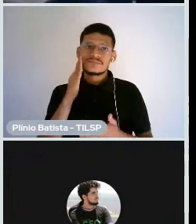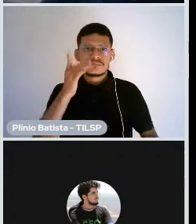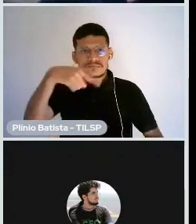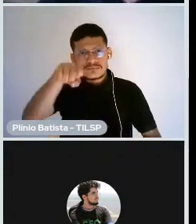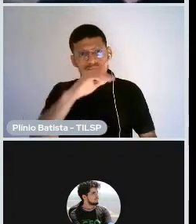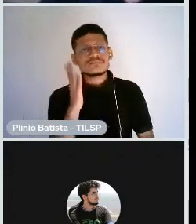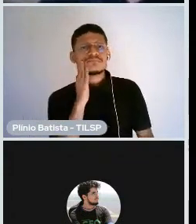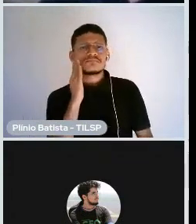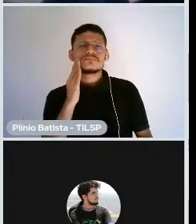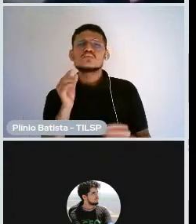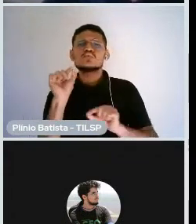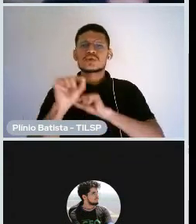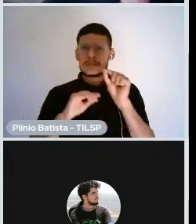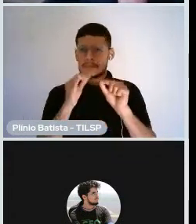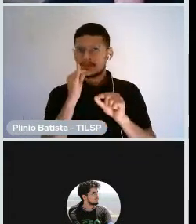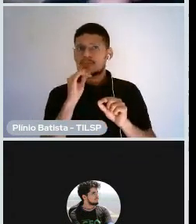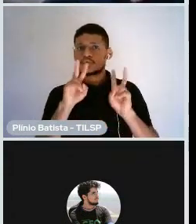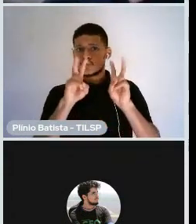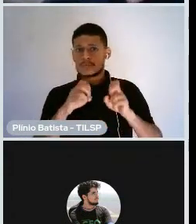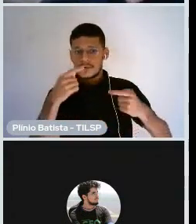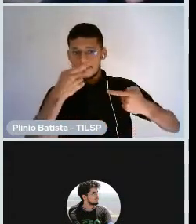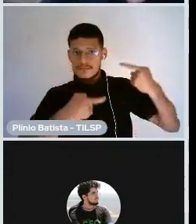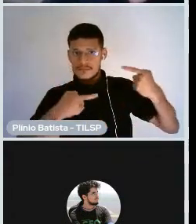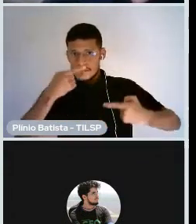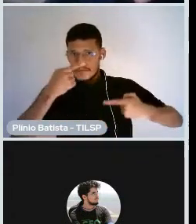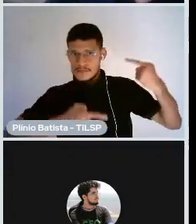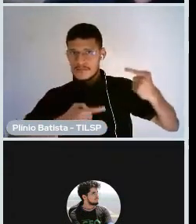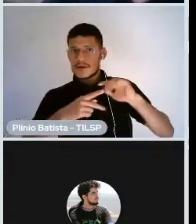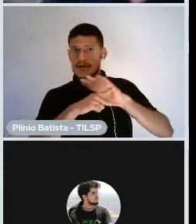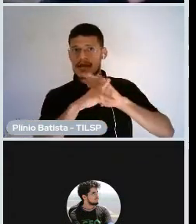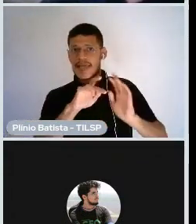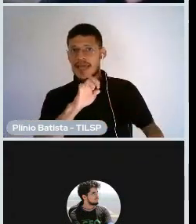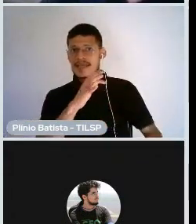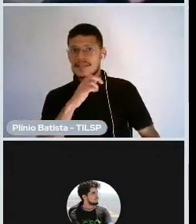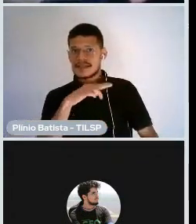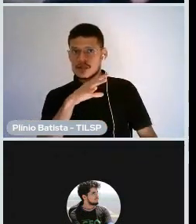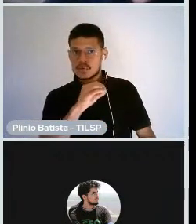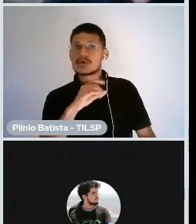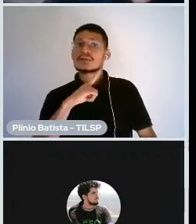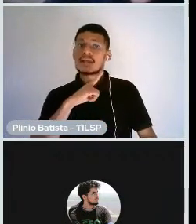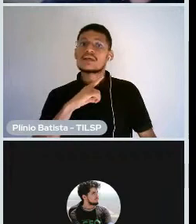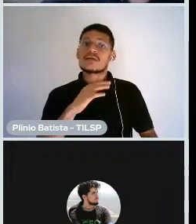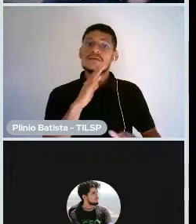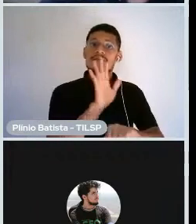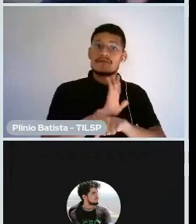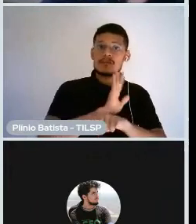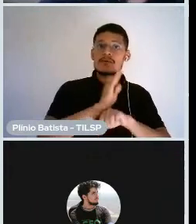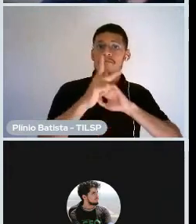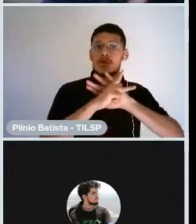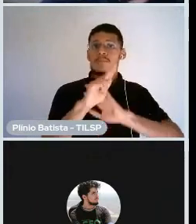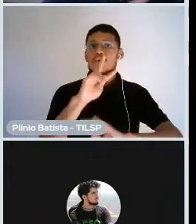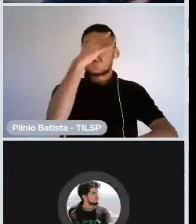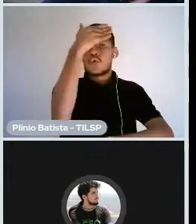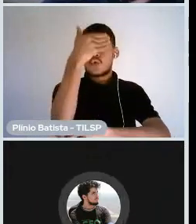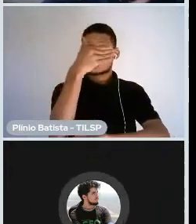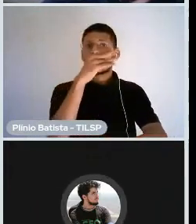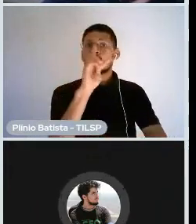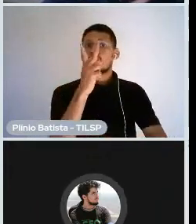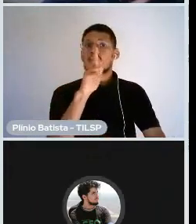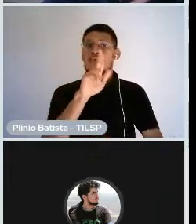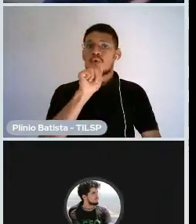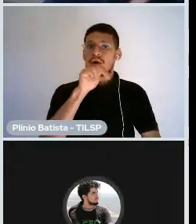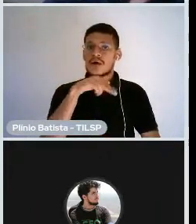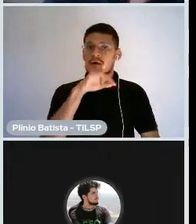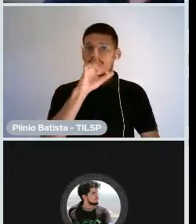conflitos étnicos, a gente recomenda aí o Hotel Ruanda. Eu acho que grande parte das pessoas já devem ter assistido esse filme. Então, ele vai